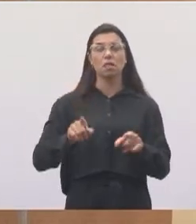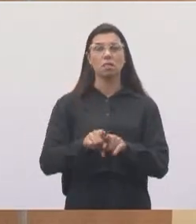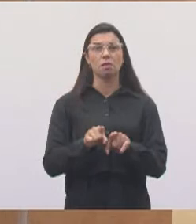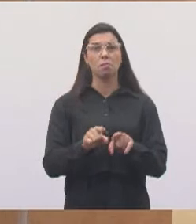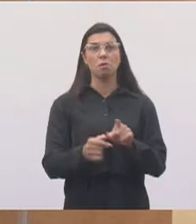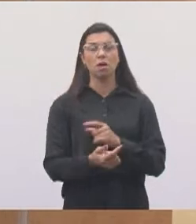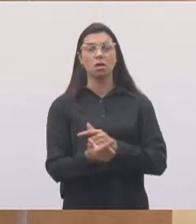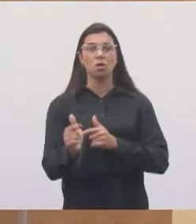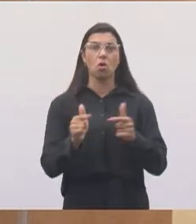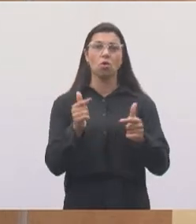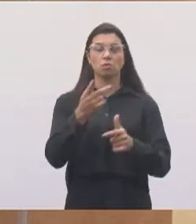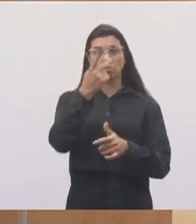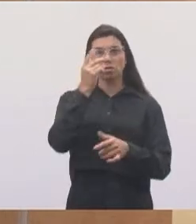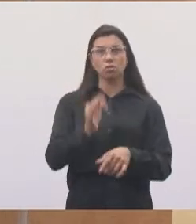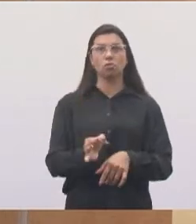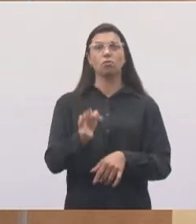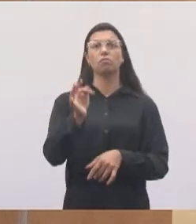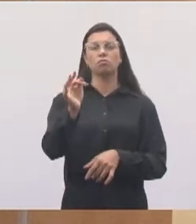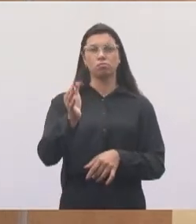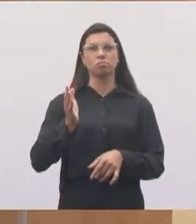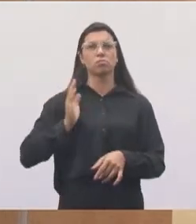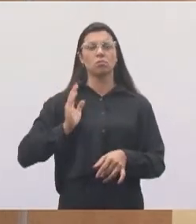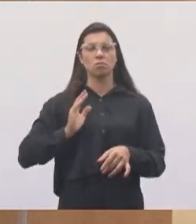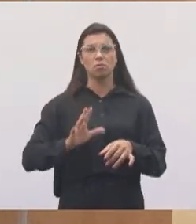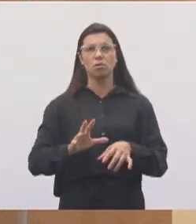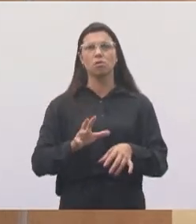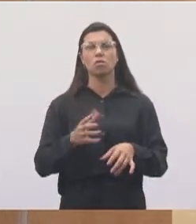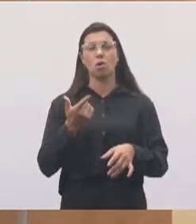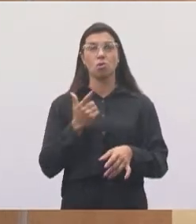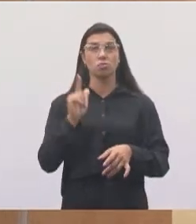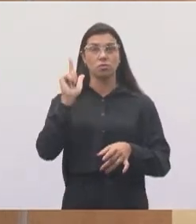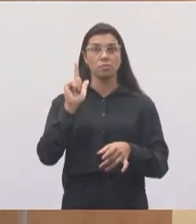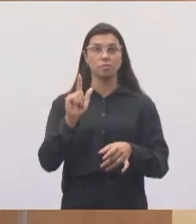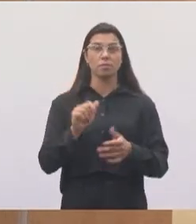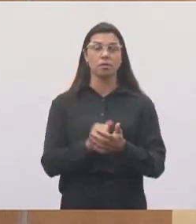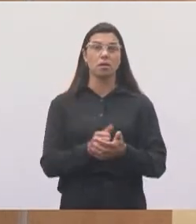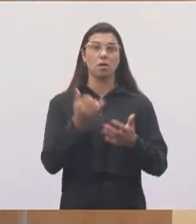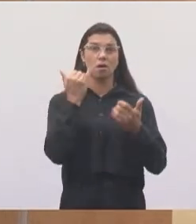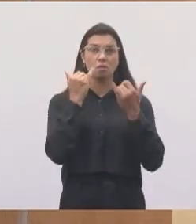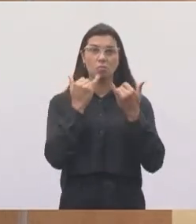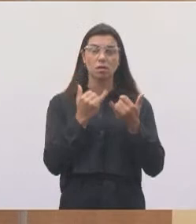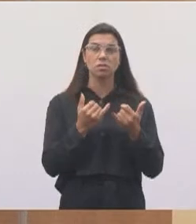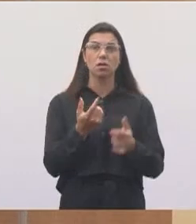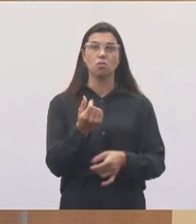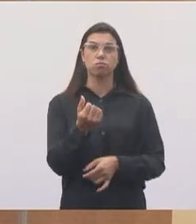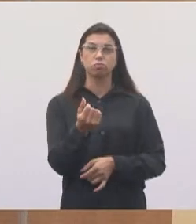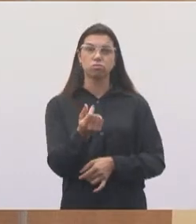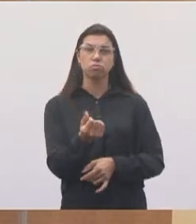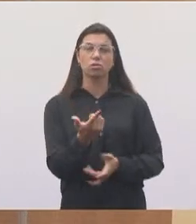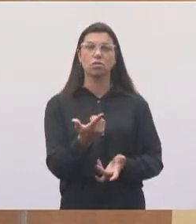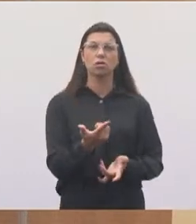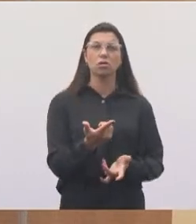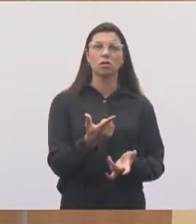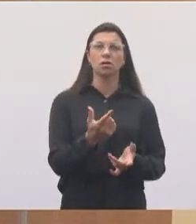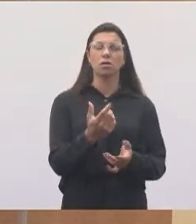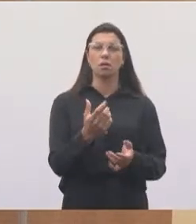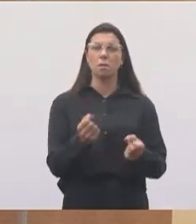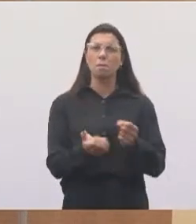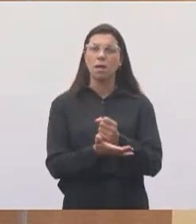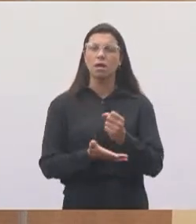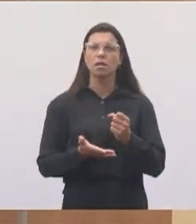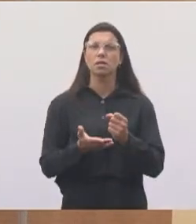sistema. O referido estudo retorna informações sobre o custeio normal do custo suplementar do plano